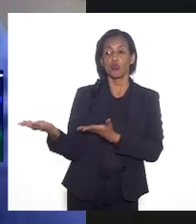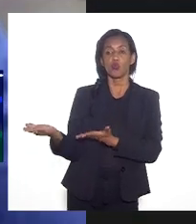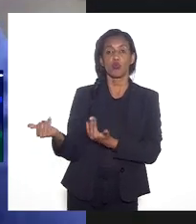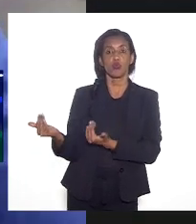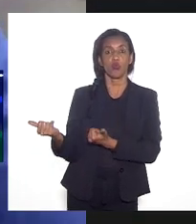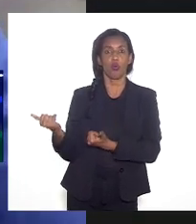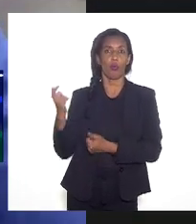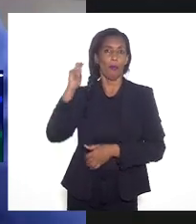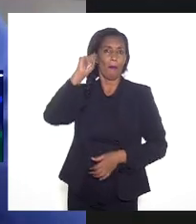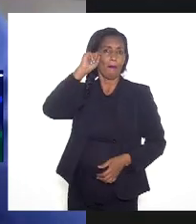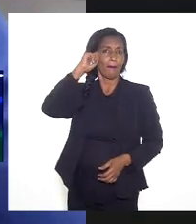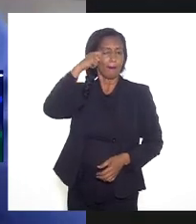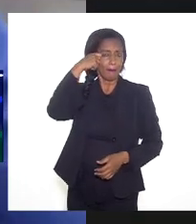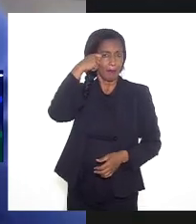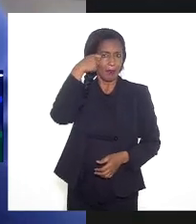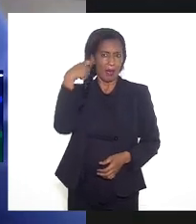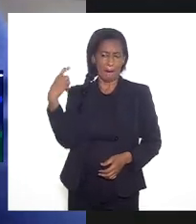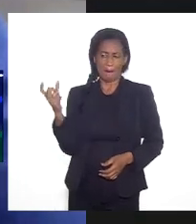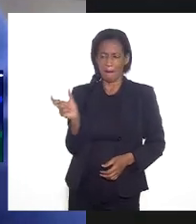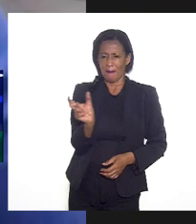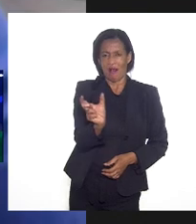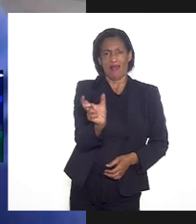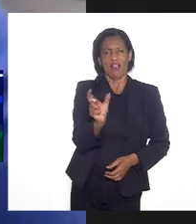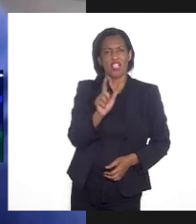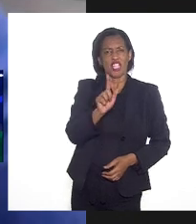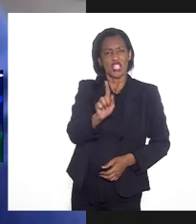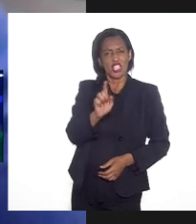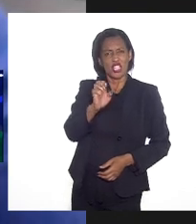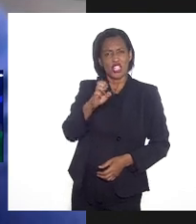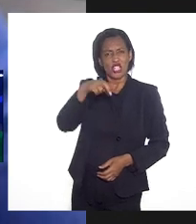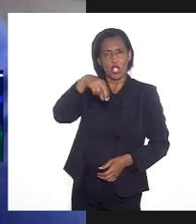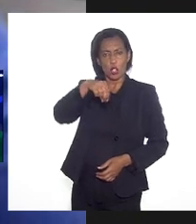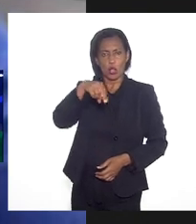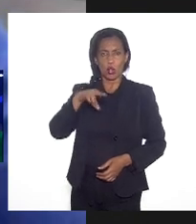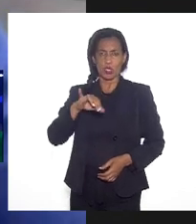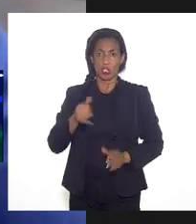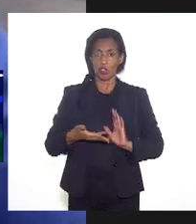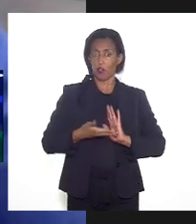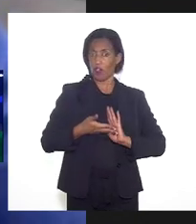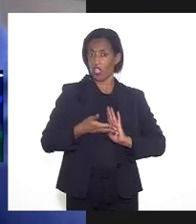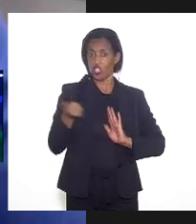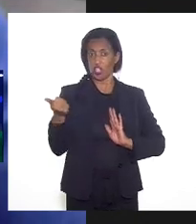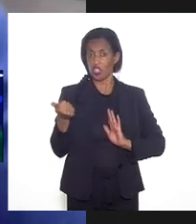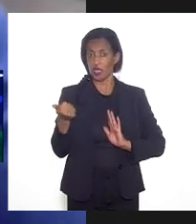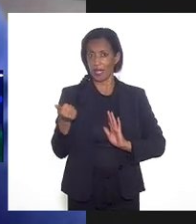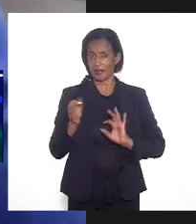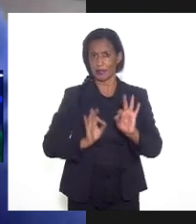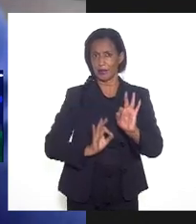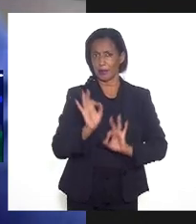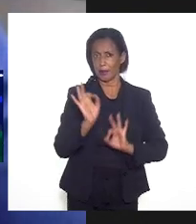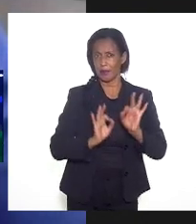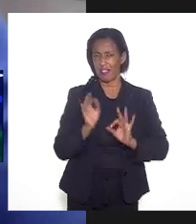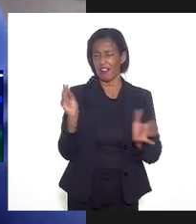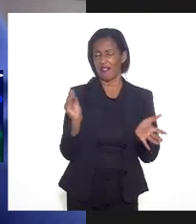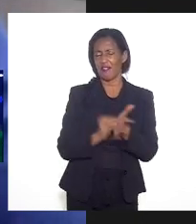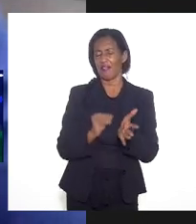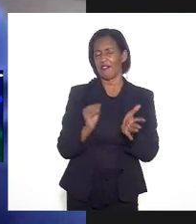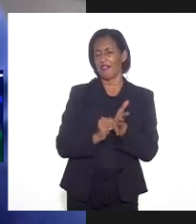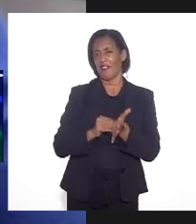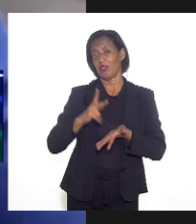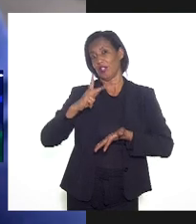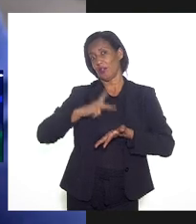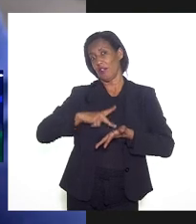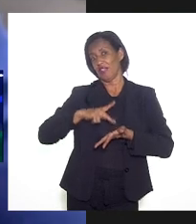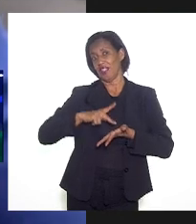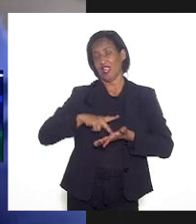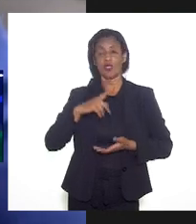preta. Lamentar que a palavra genocídio já foi retirada do projeto, então, portanto, falta com a verdade o deputado que